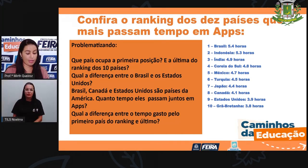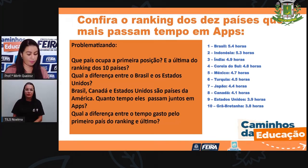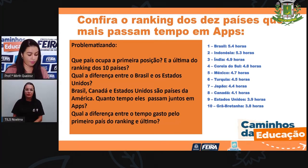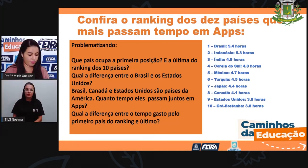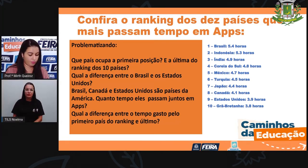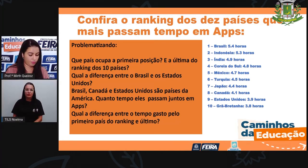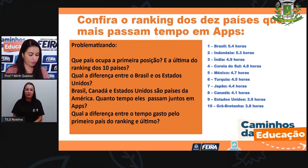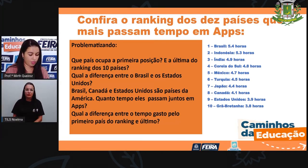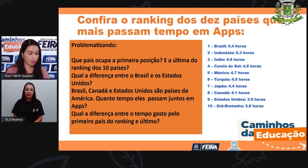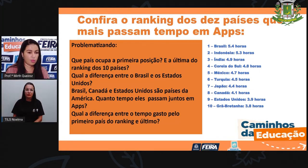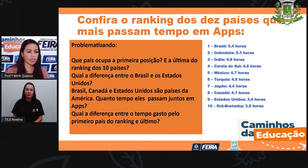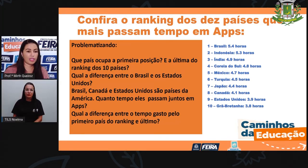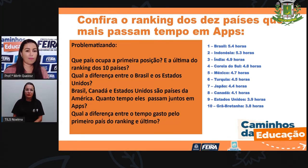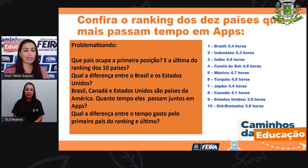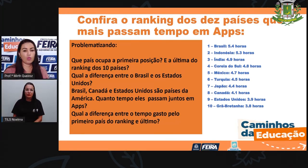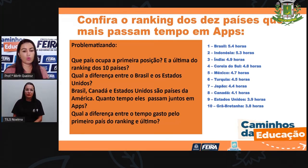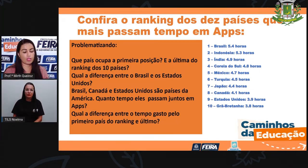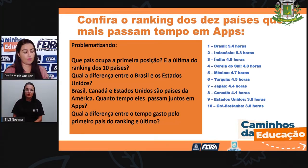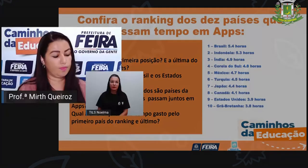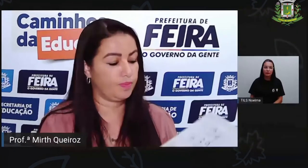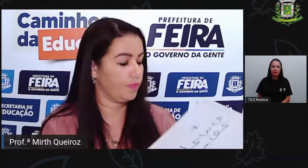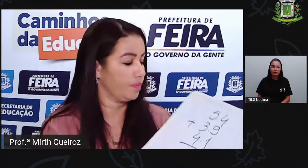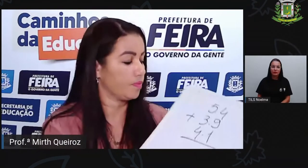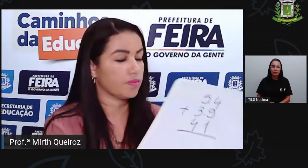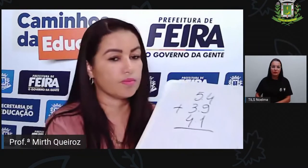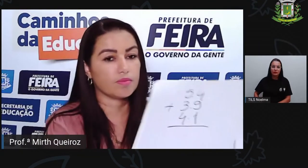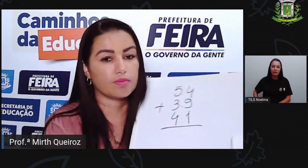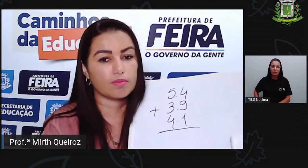somar? Vamos aqui para a lousa.